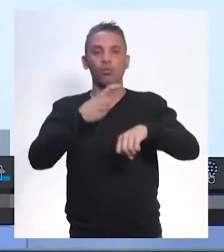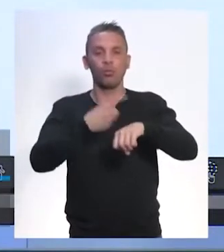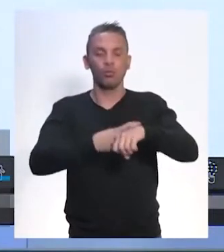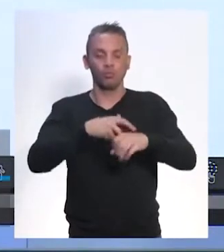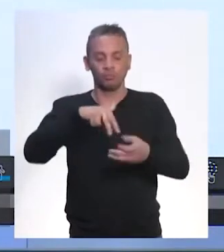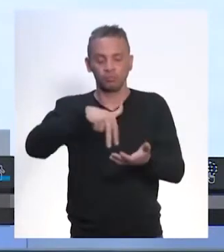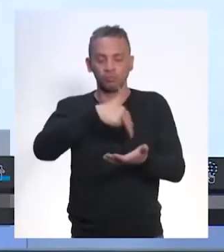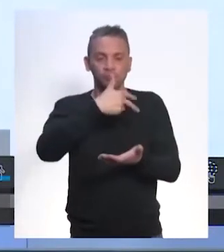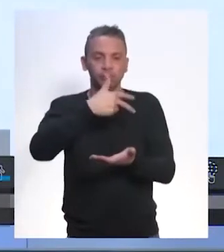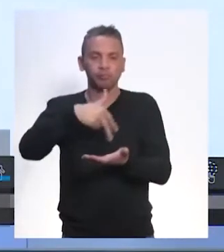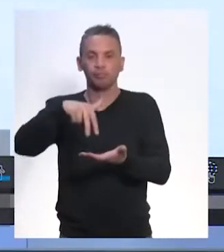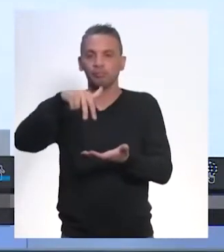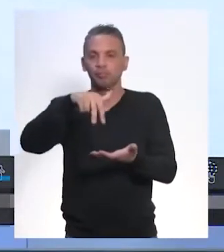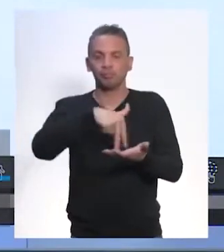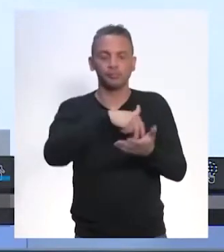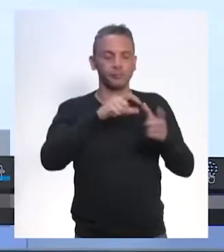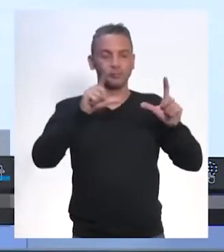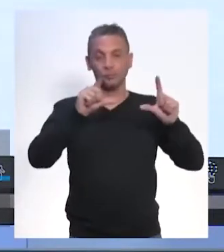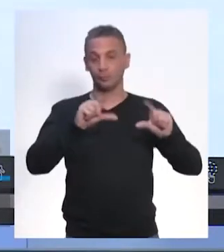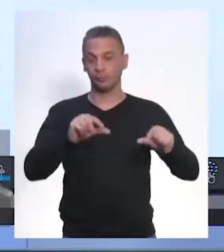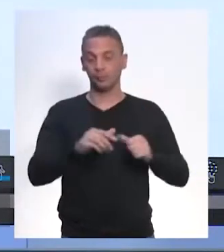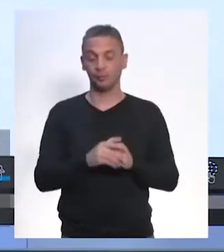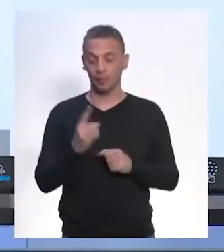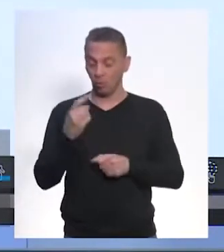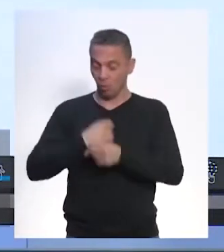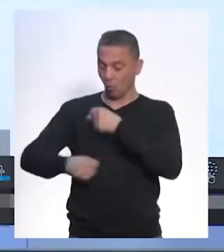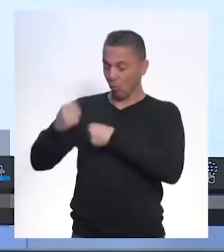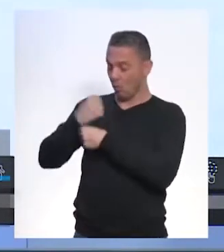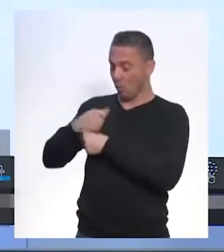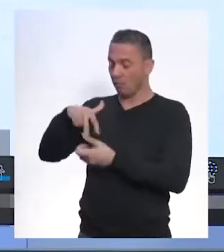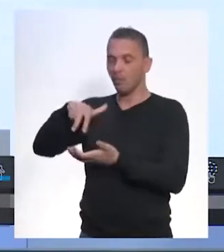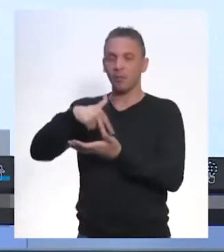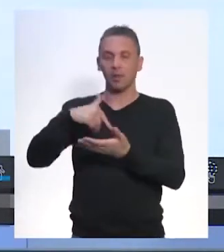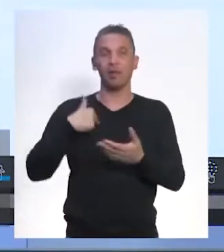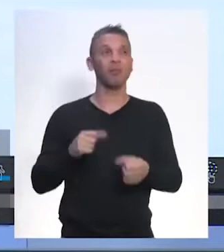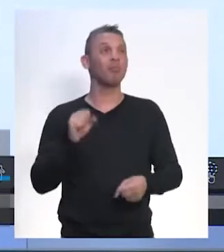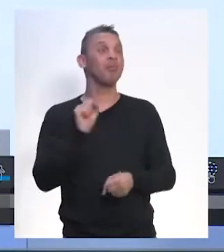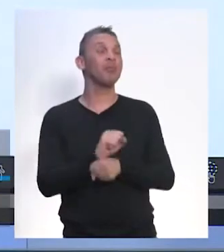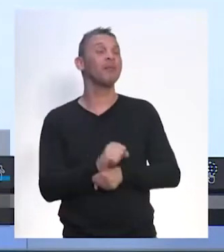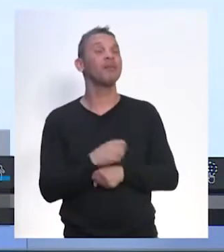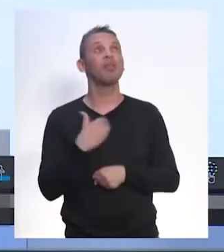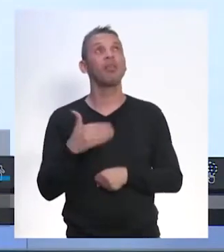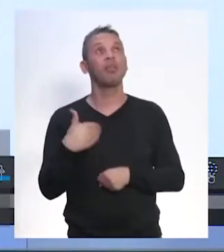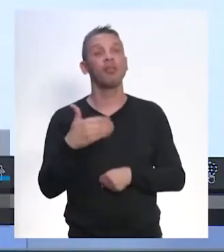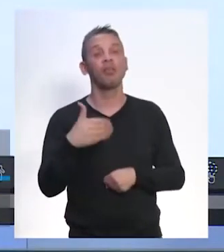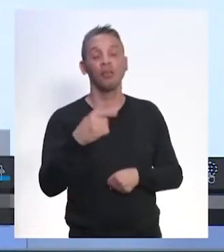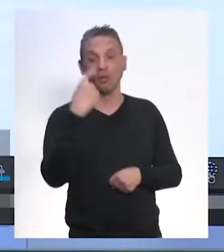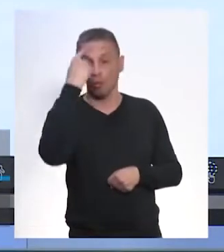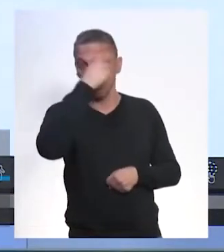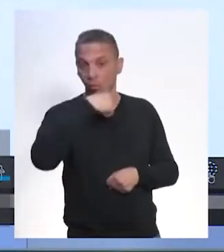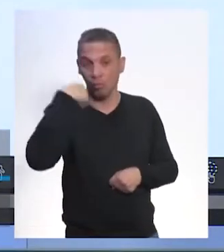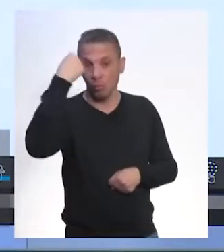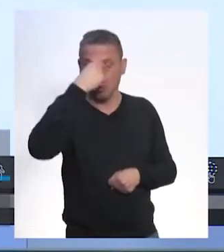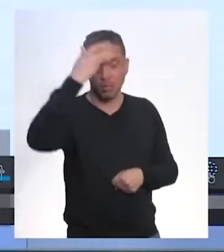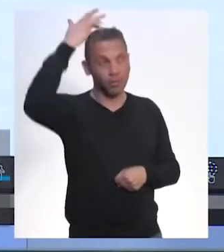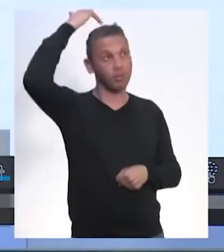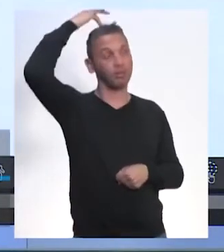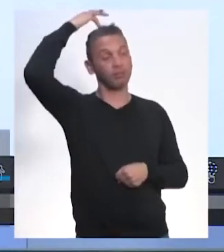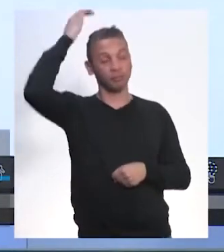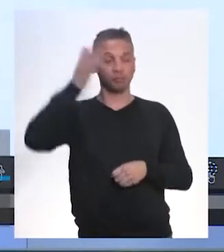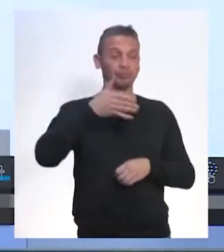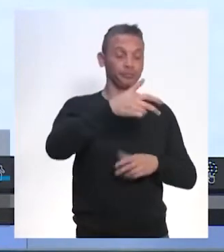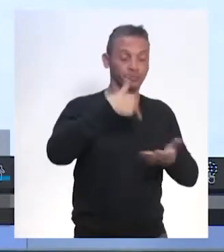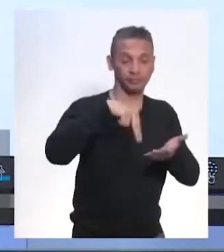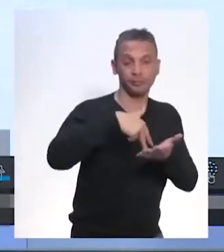fazia, sei lá, 1 ano atrás, se você ficar 1 ano sem dançar, você já vai ter uma dificuldade muito maior para conseguir atingir a propriedade